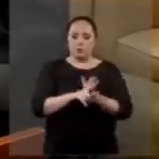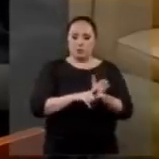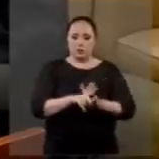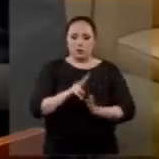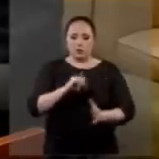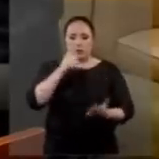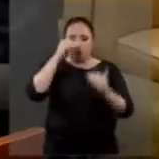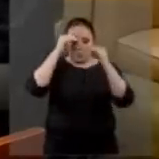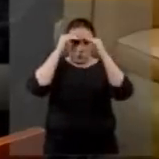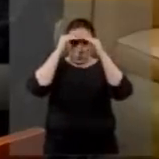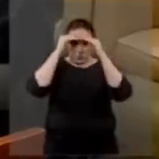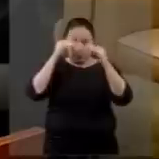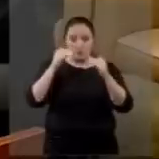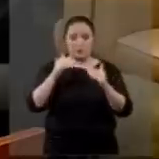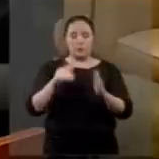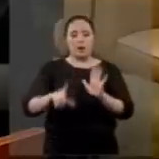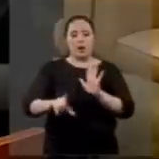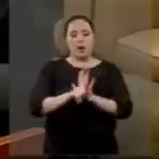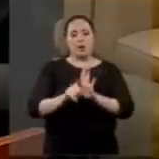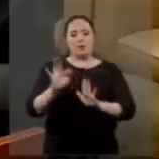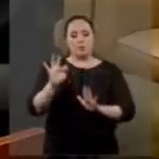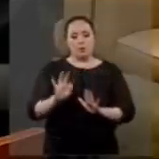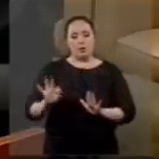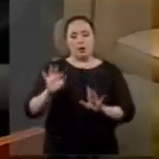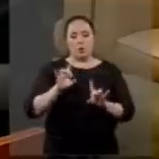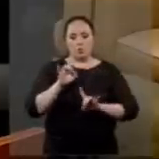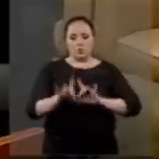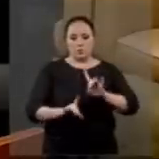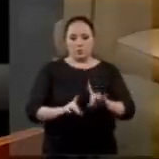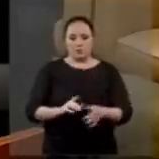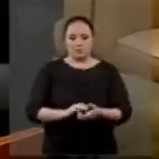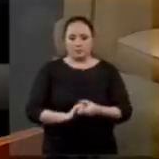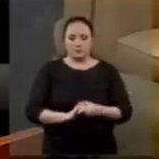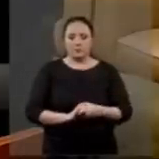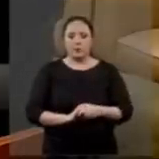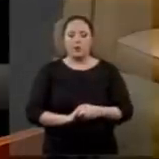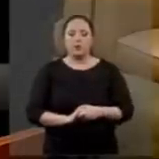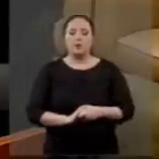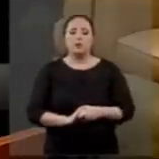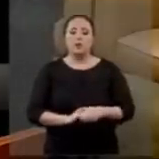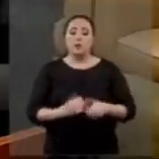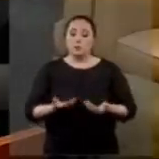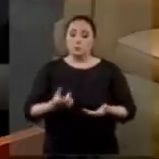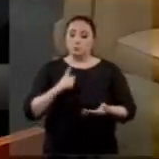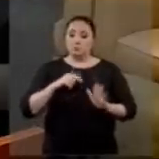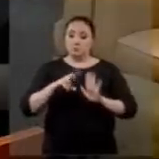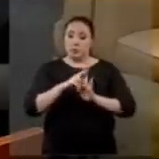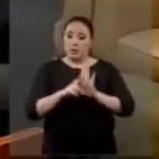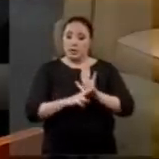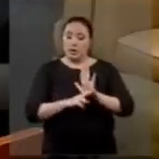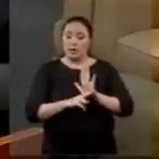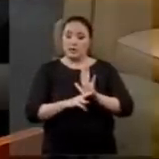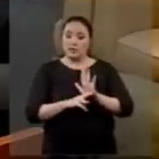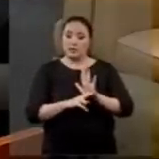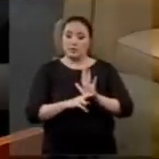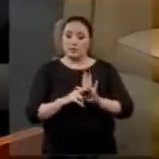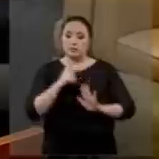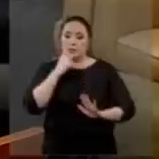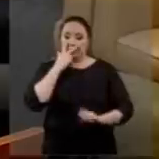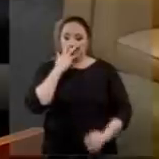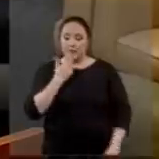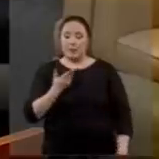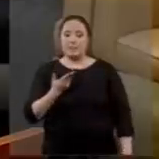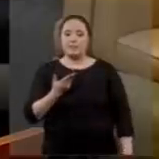obedecerão estritamente à legislação federal específica. Ou seja, por meio dessa norma, o legislador abriu mão